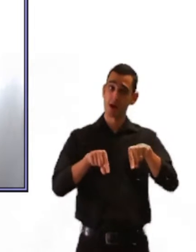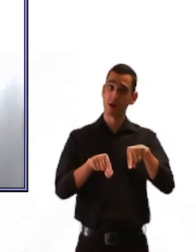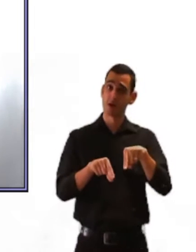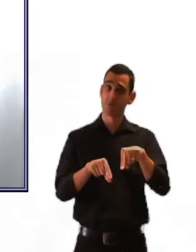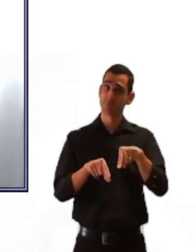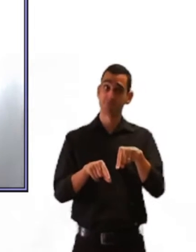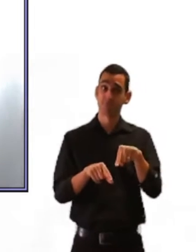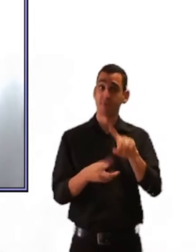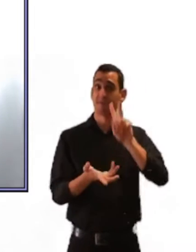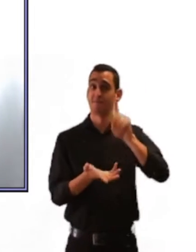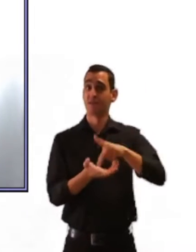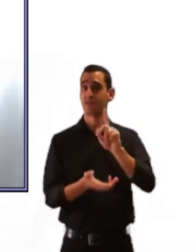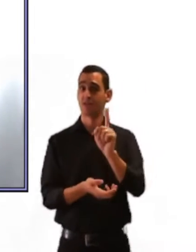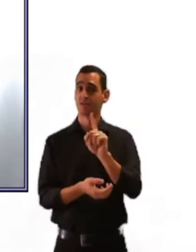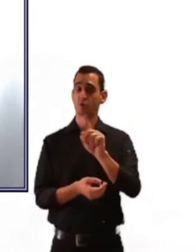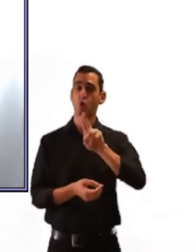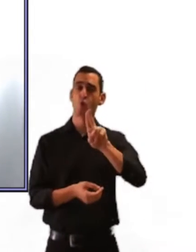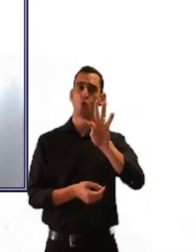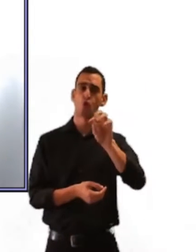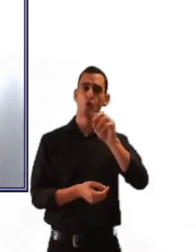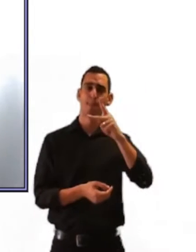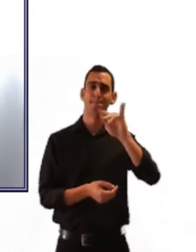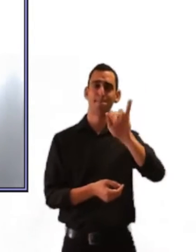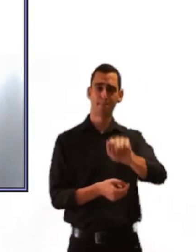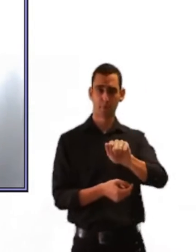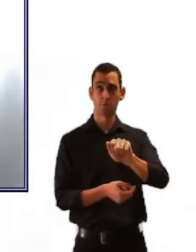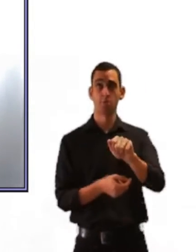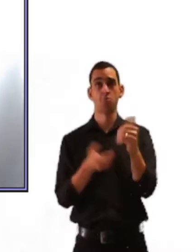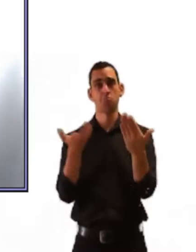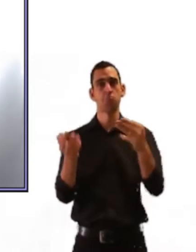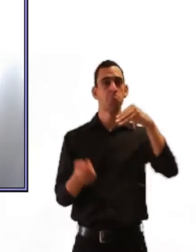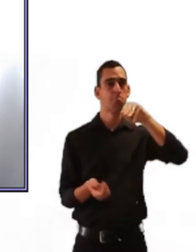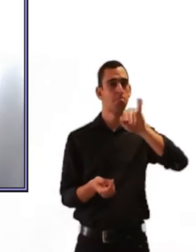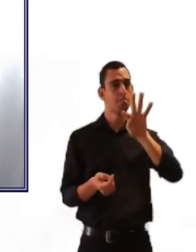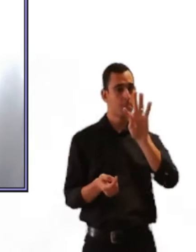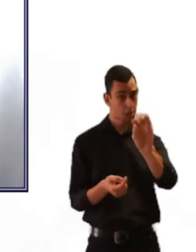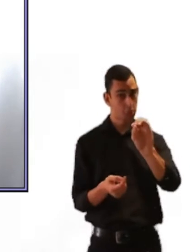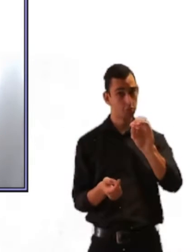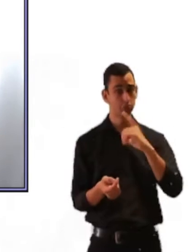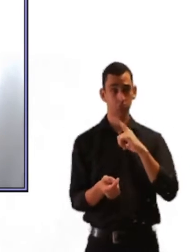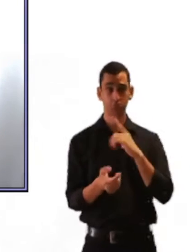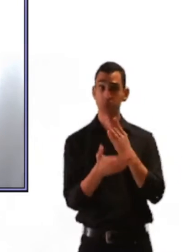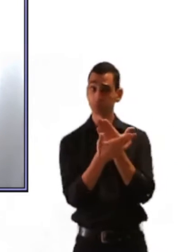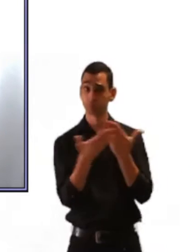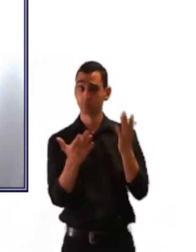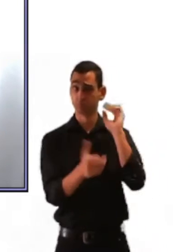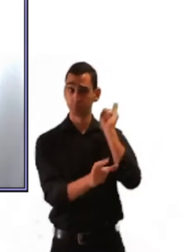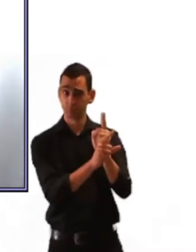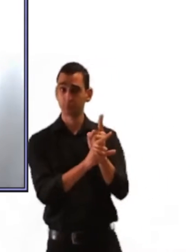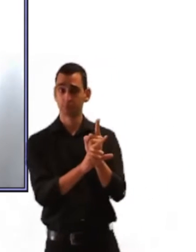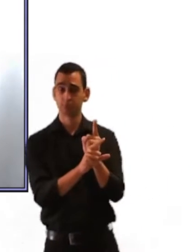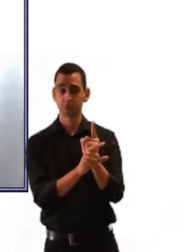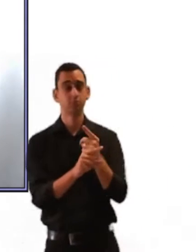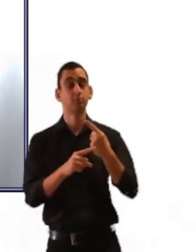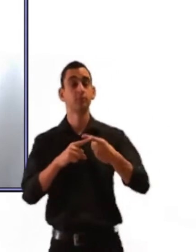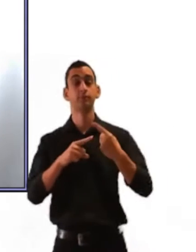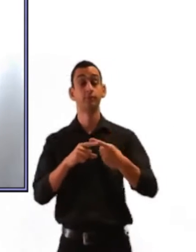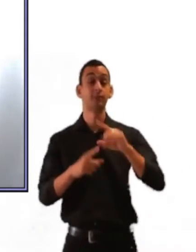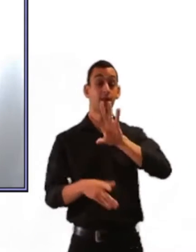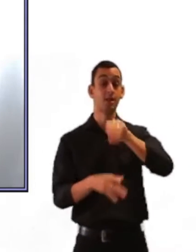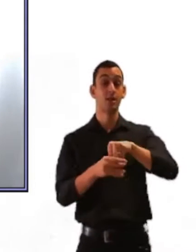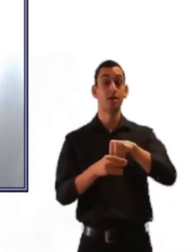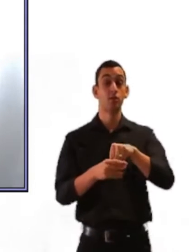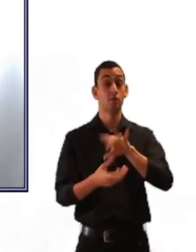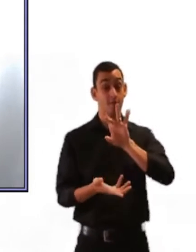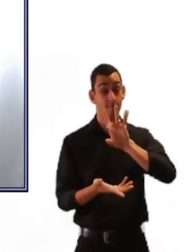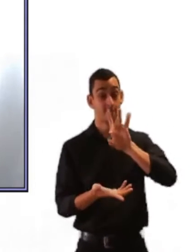Como uma utopia. E aí, e interessante acerca do realismo jurídico, é